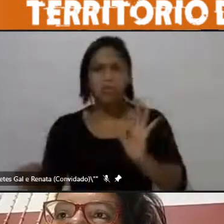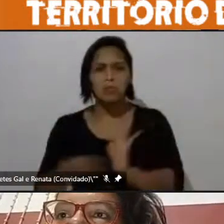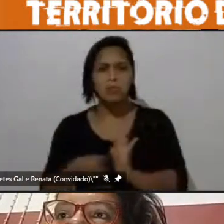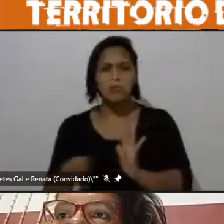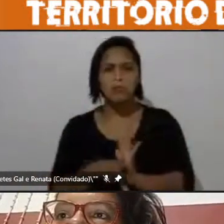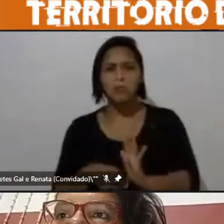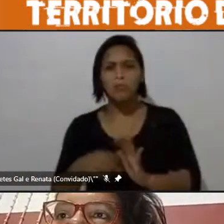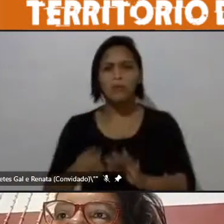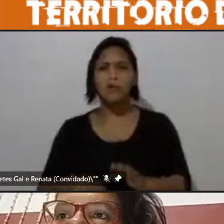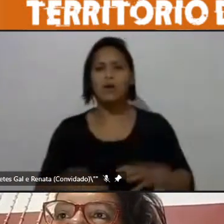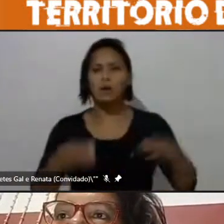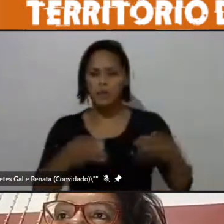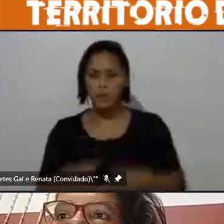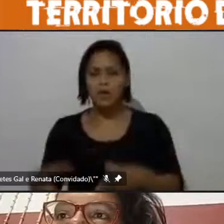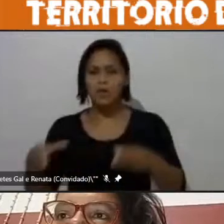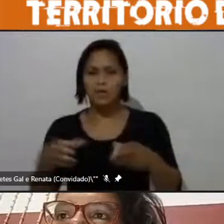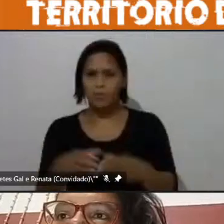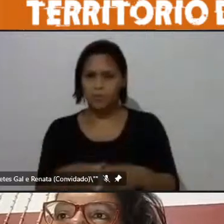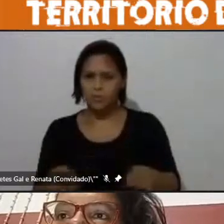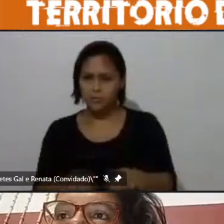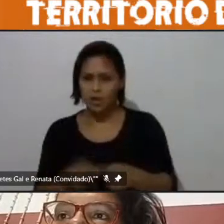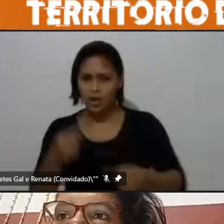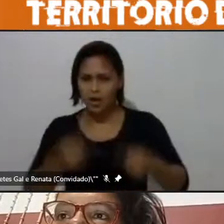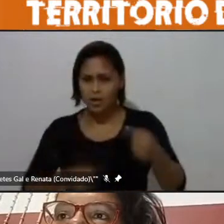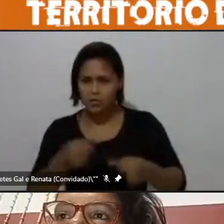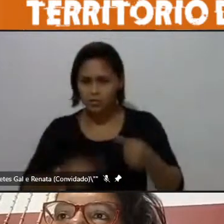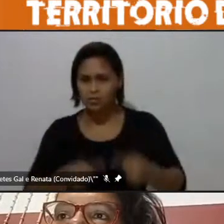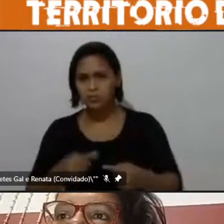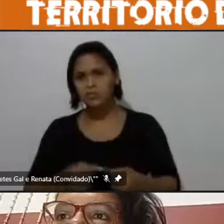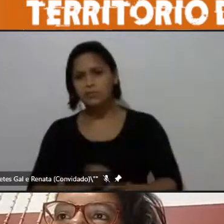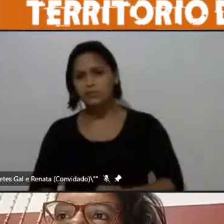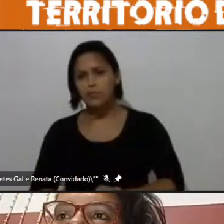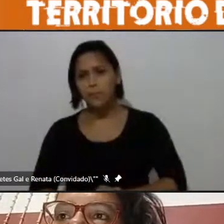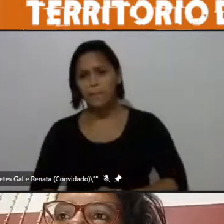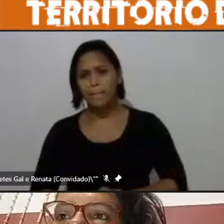da decolonidade, ou mesmo da discussão